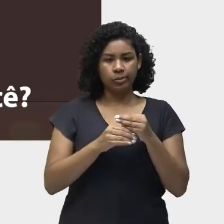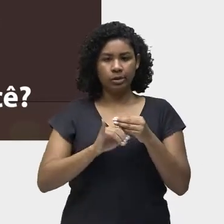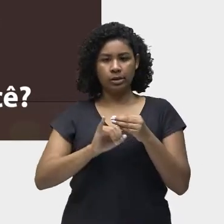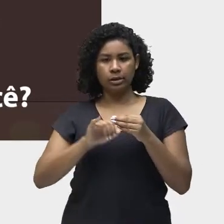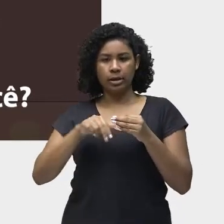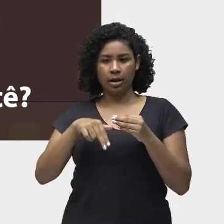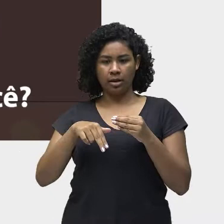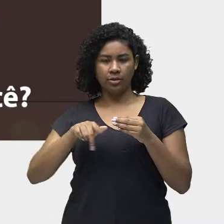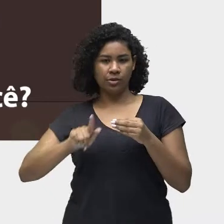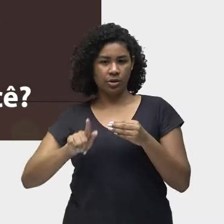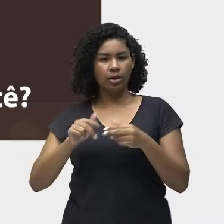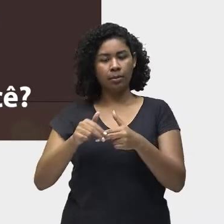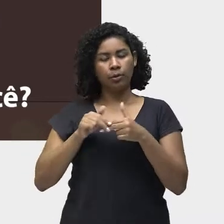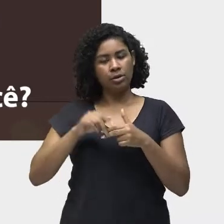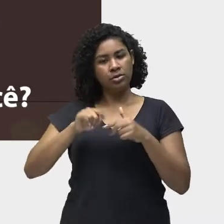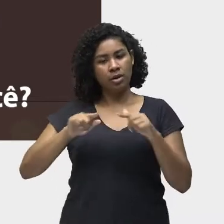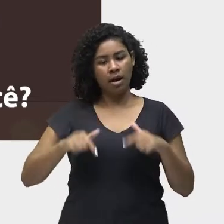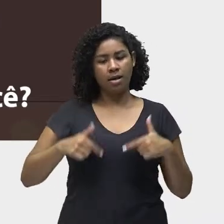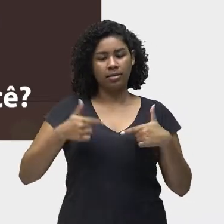andamento, eu tenho que usar o ing.